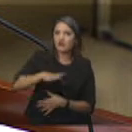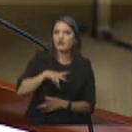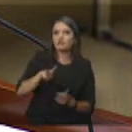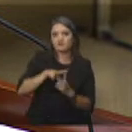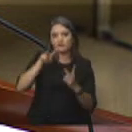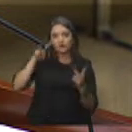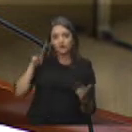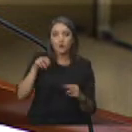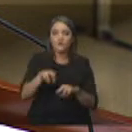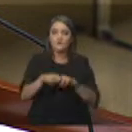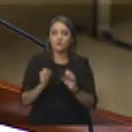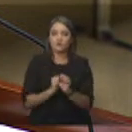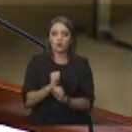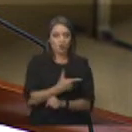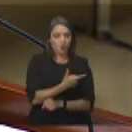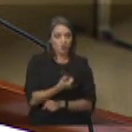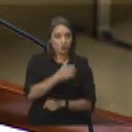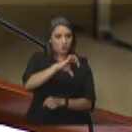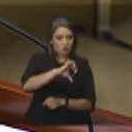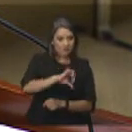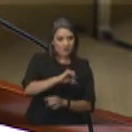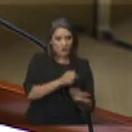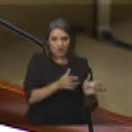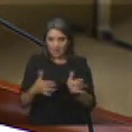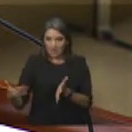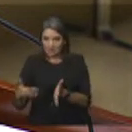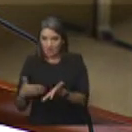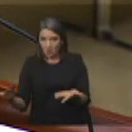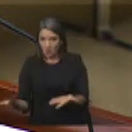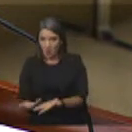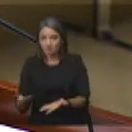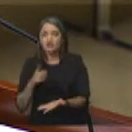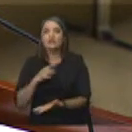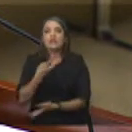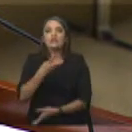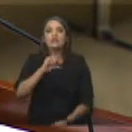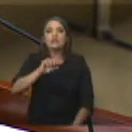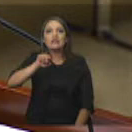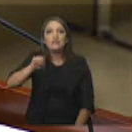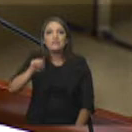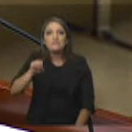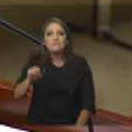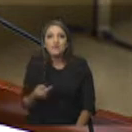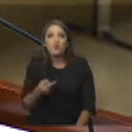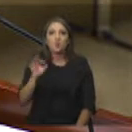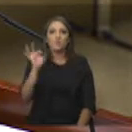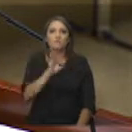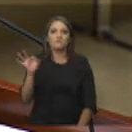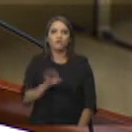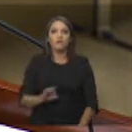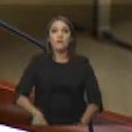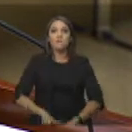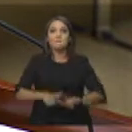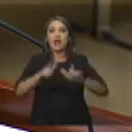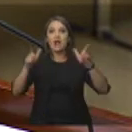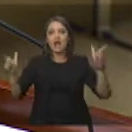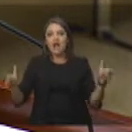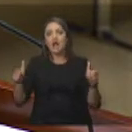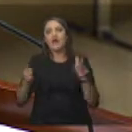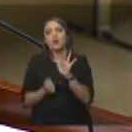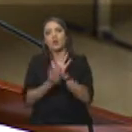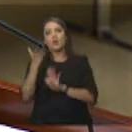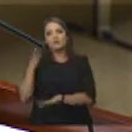que, de 2019 para cá, eu repito, nós tivemos 30.000% de ampliação aos acessos